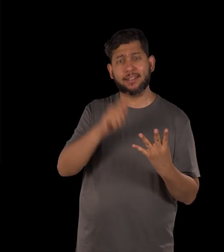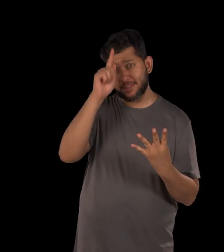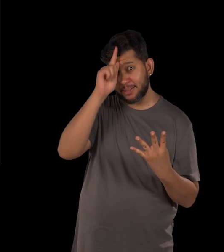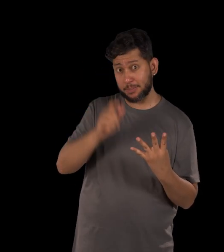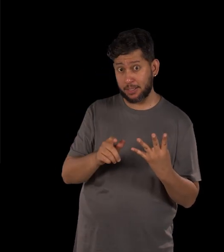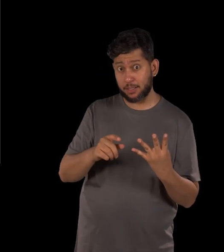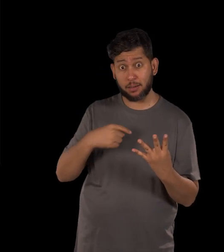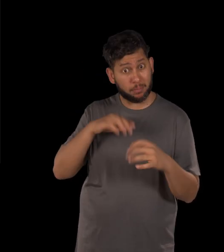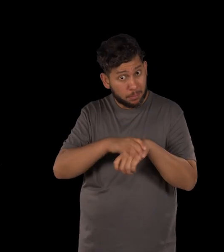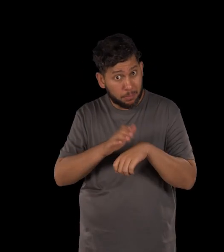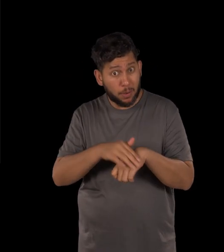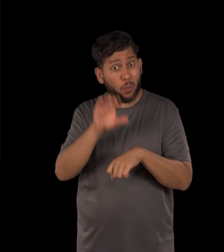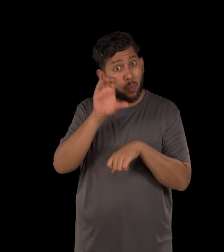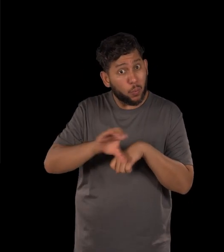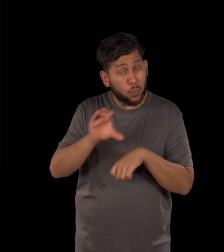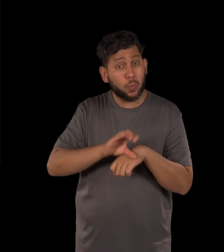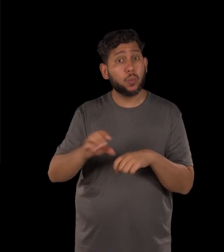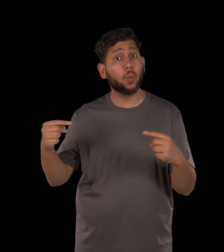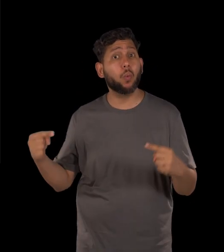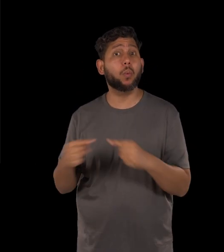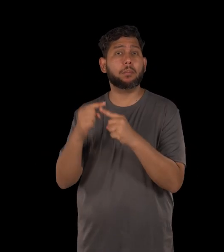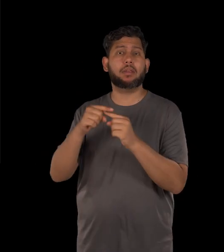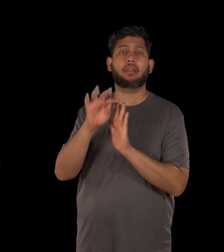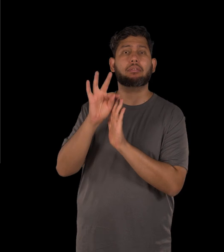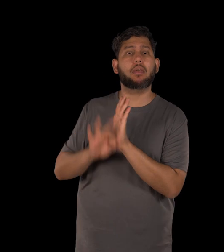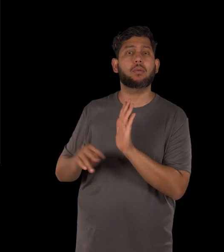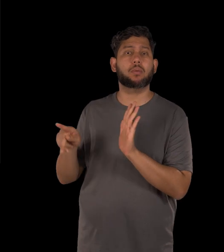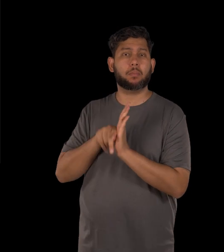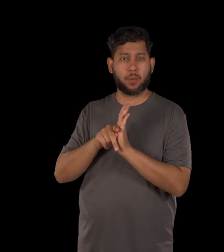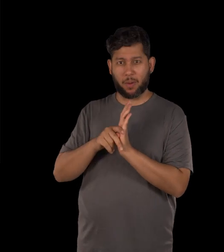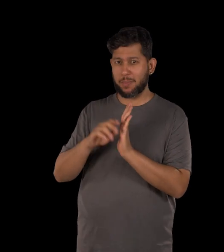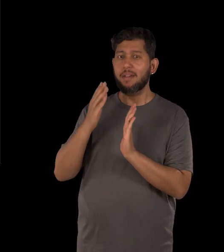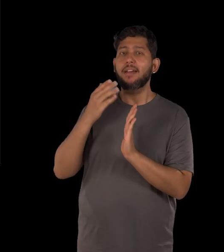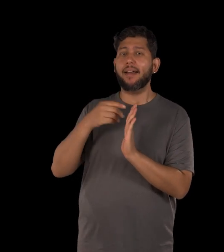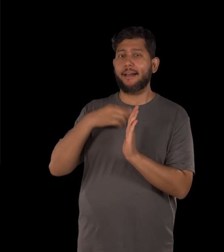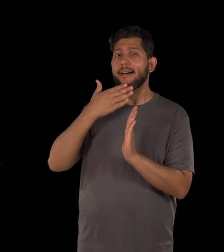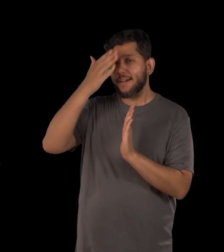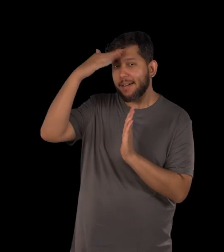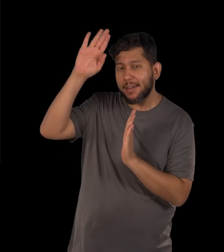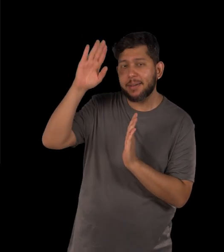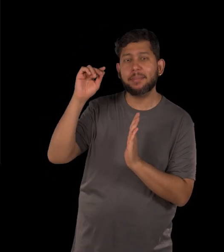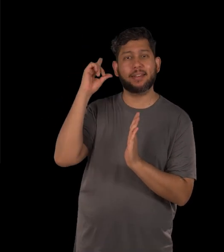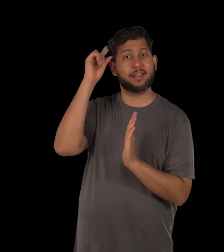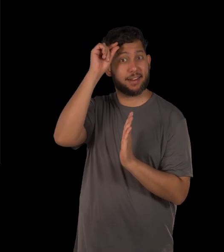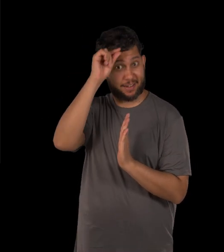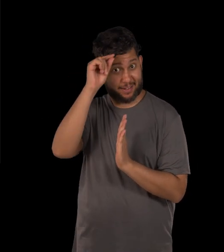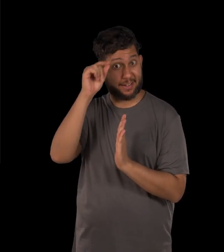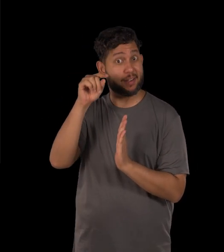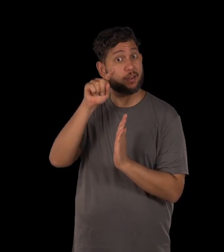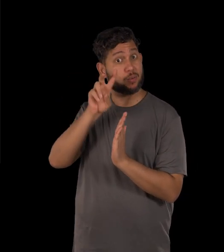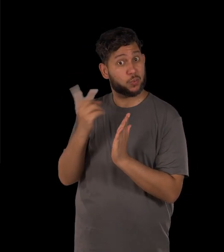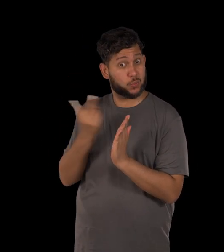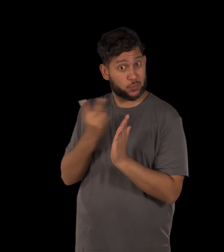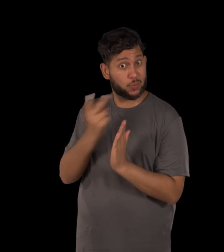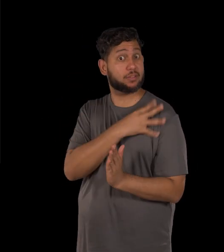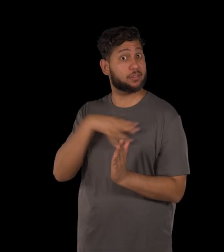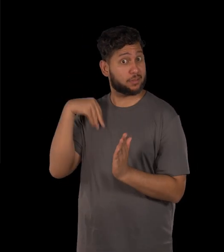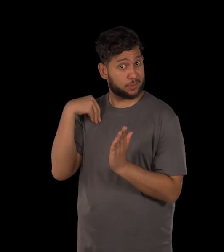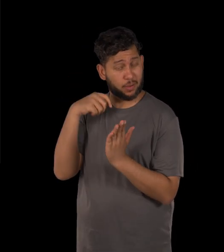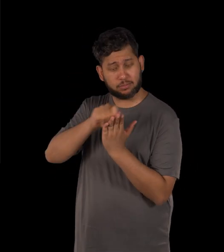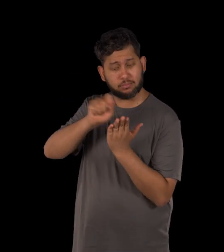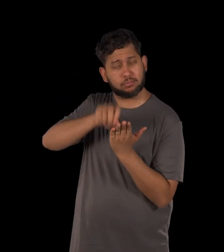grandes universidades ainda baseavam seus cursos nos textos árabes e greco-romanos e no pensamento de Aristóteles.